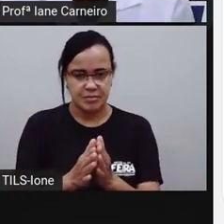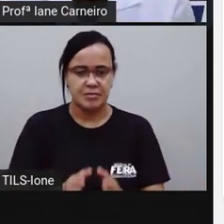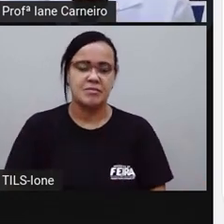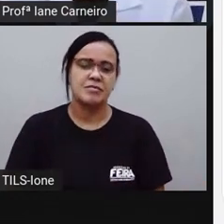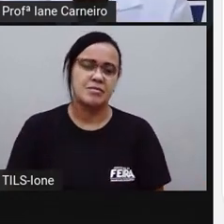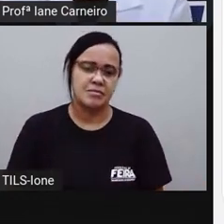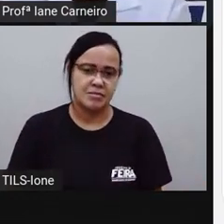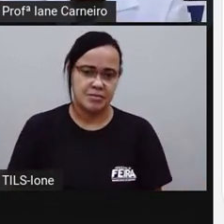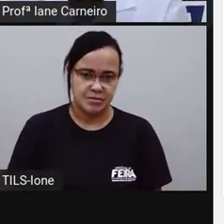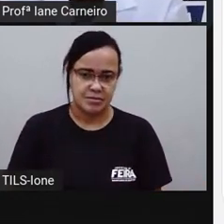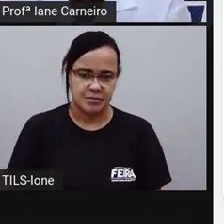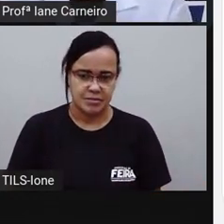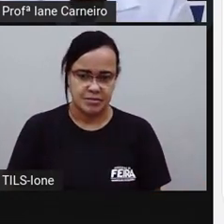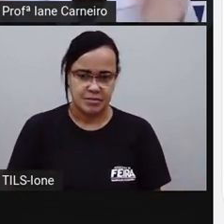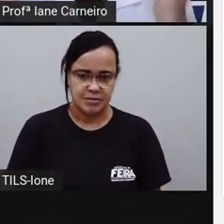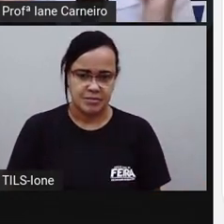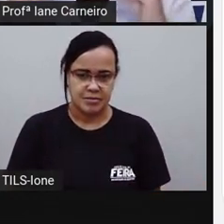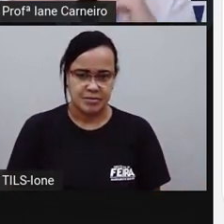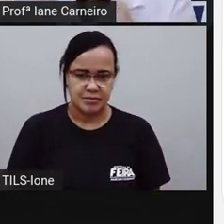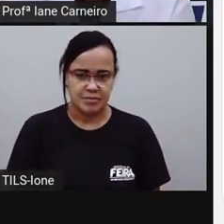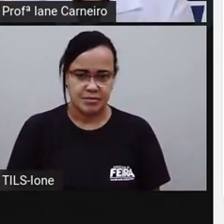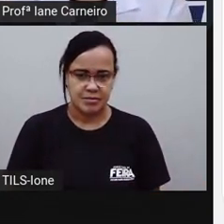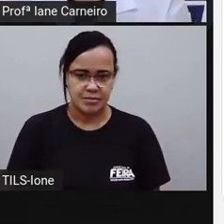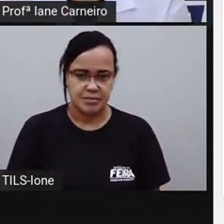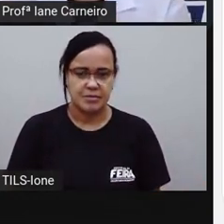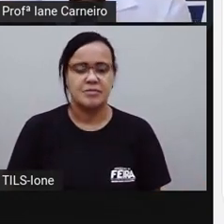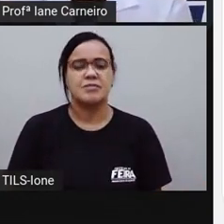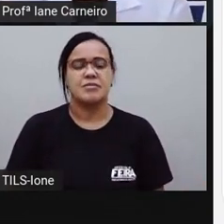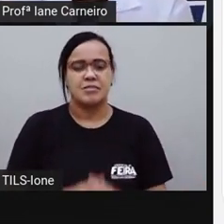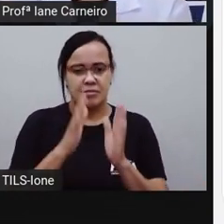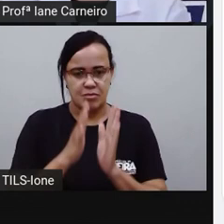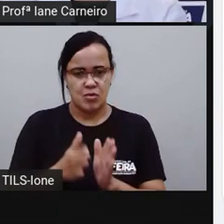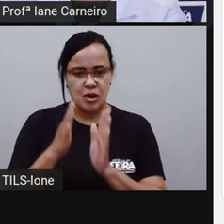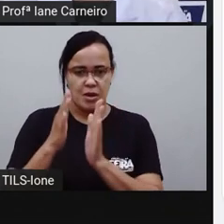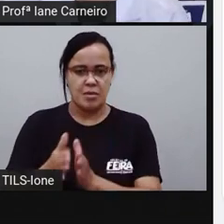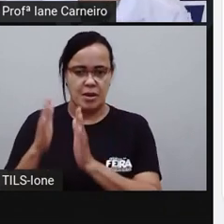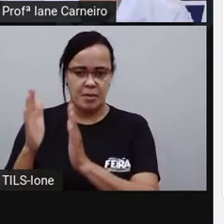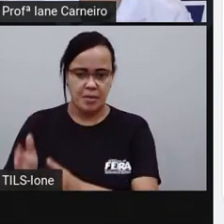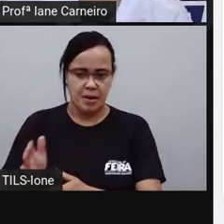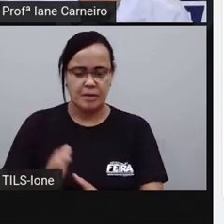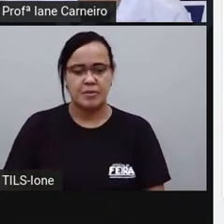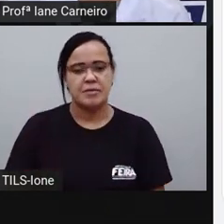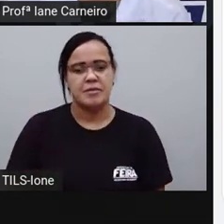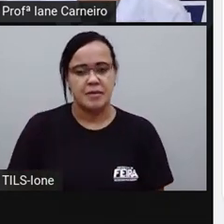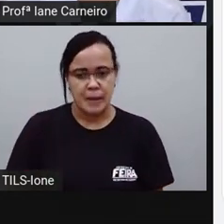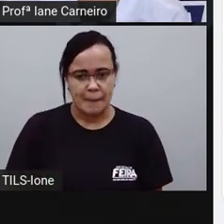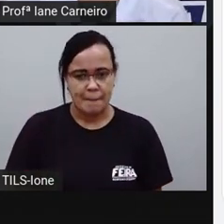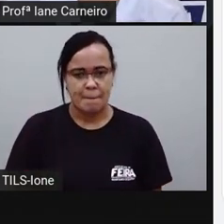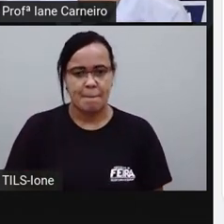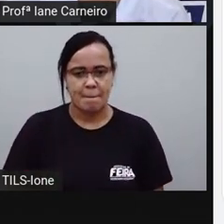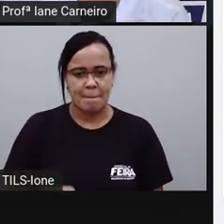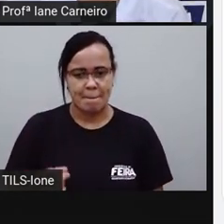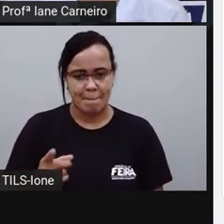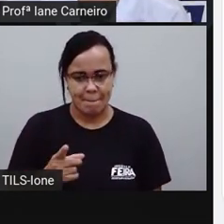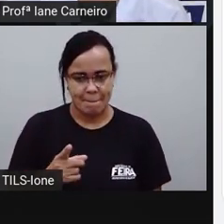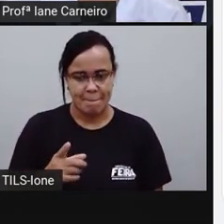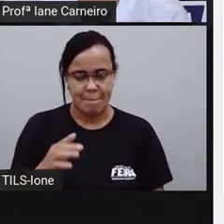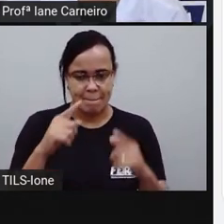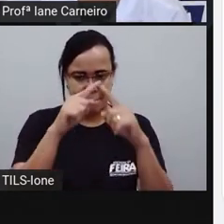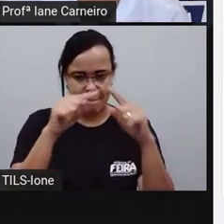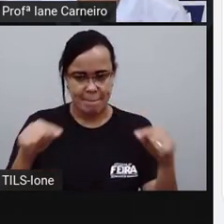novo. A gente vai completar essa sequência, depois a gente vai fazer, tá bom? Com as mãos. Então aqui foi círculo,